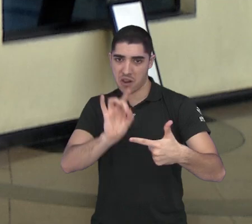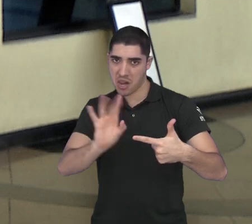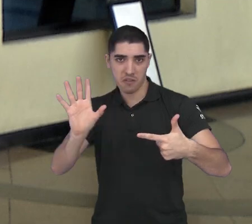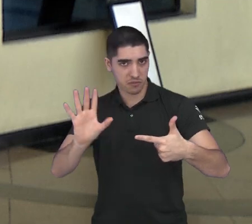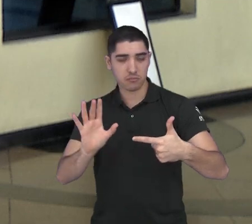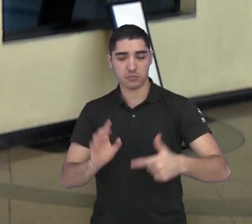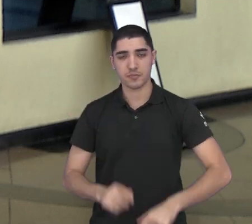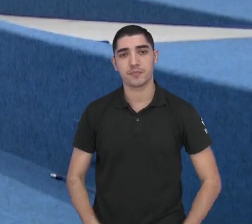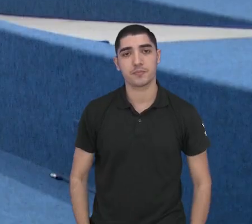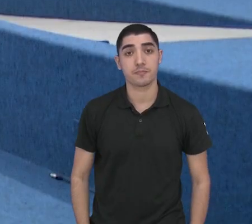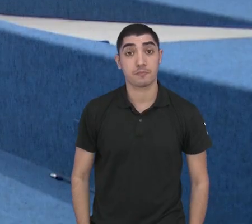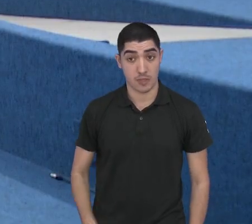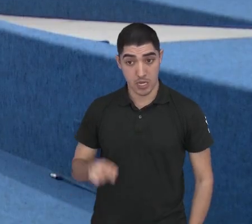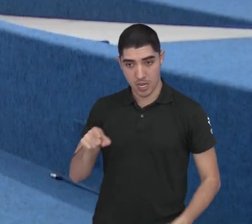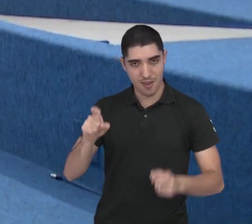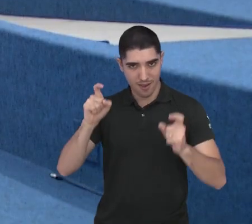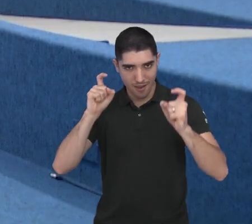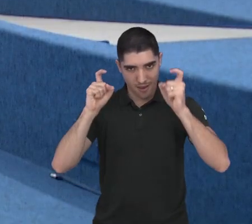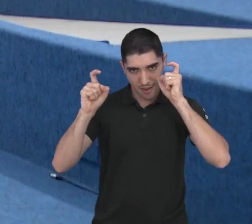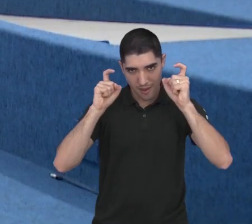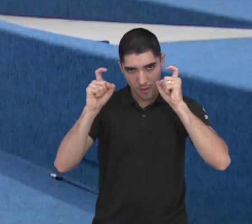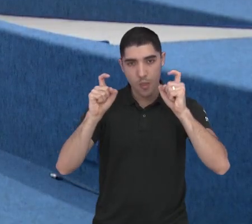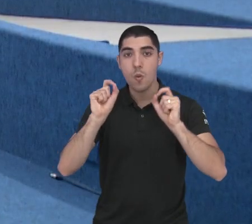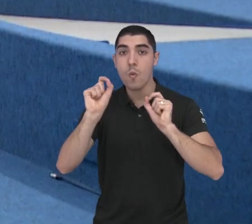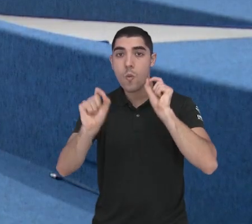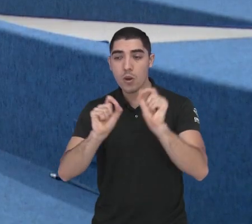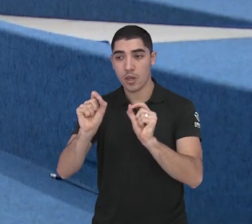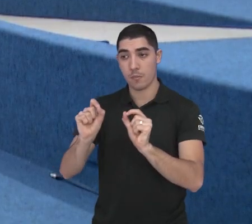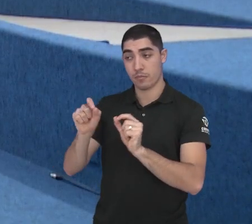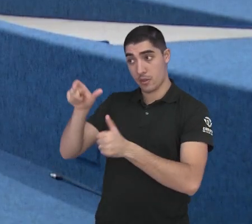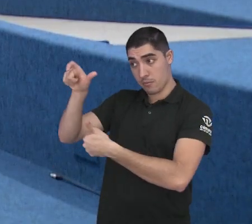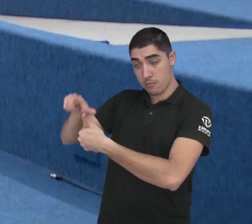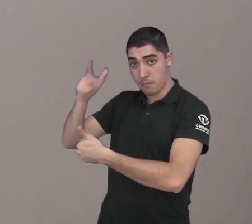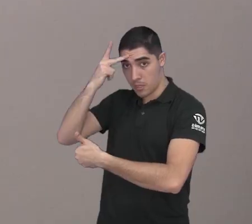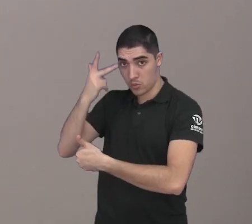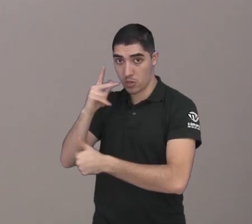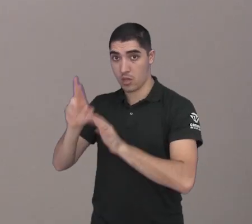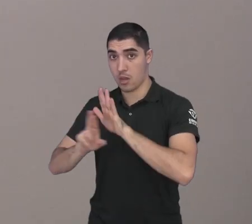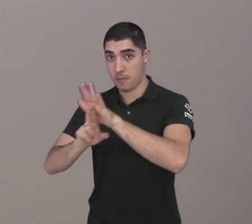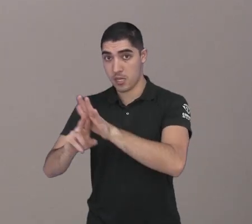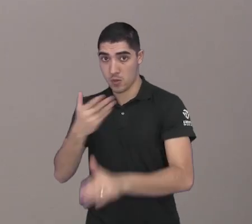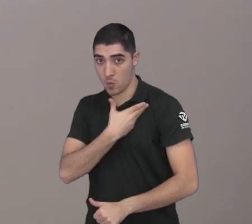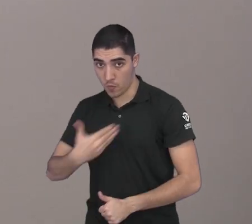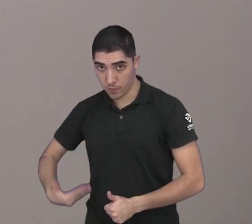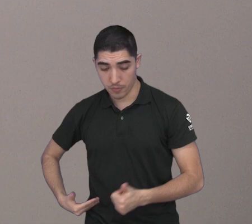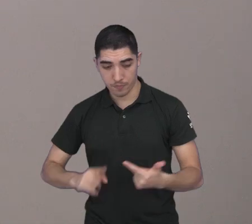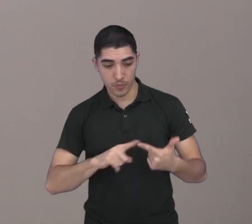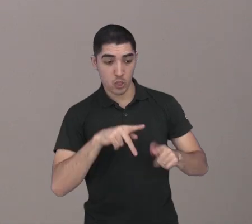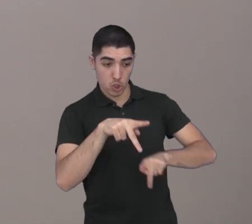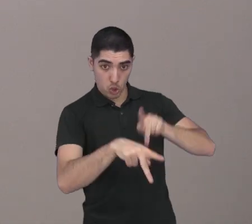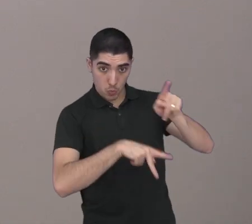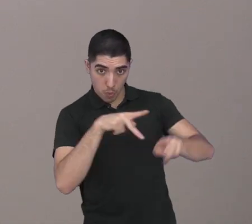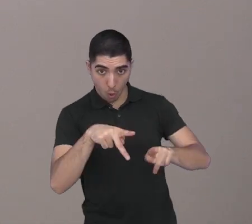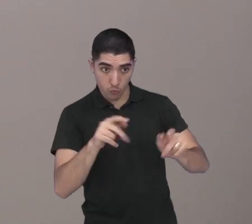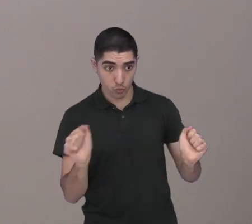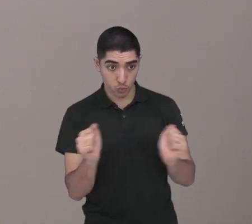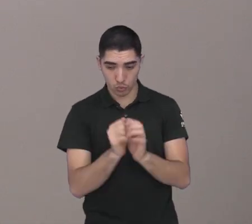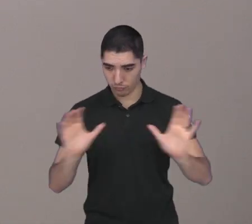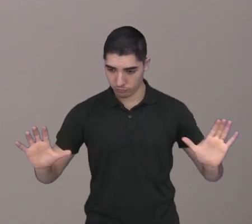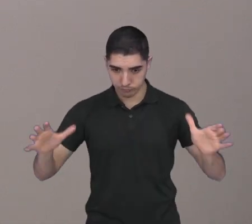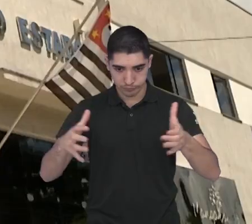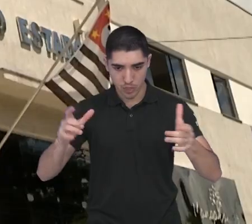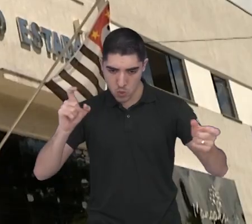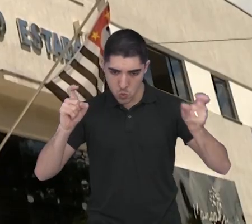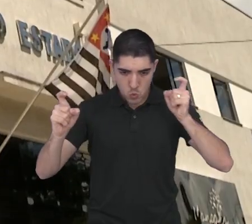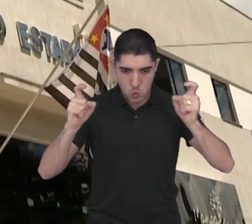as entidades realizam sim. Esses encontros entre representantes do poder público e a população acontecem em todas as esferas